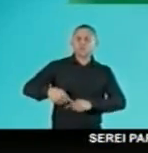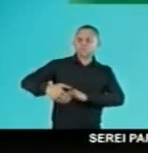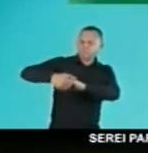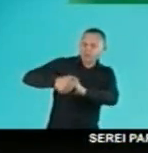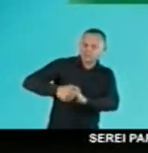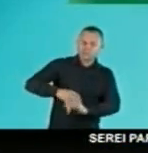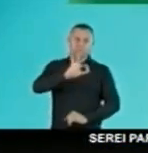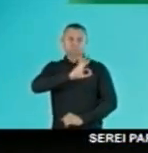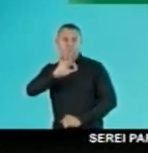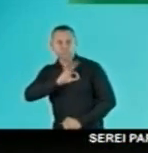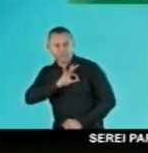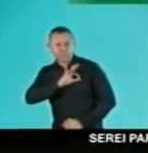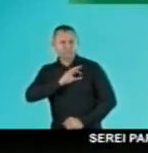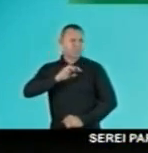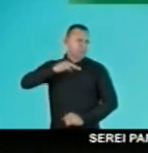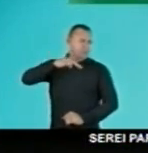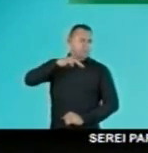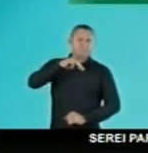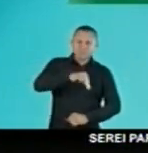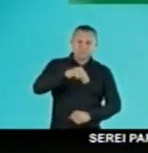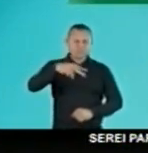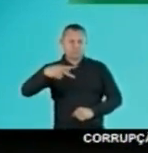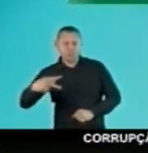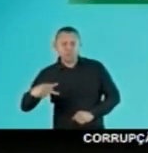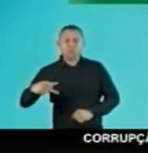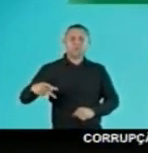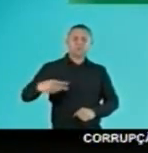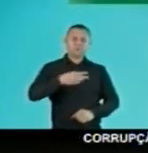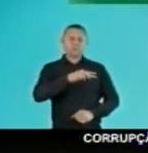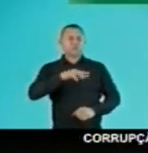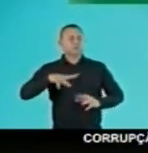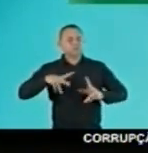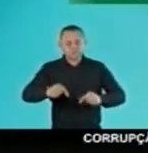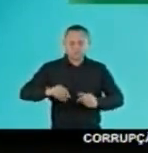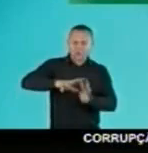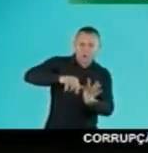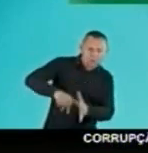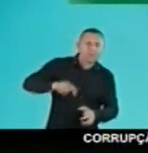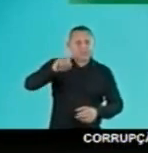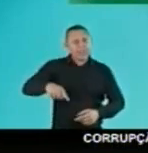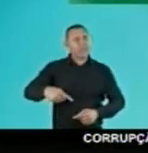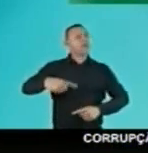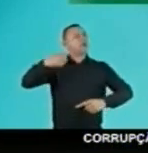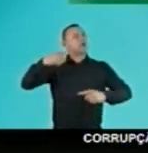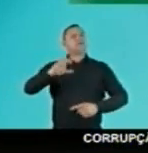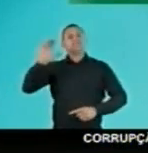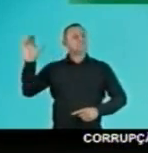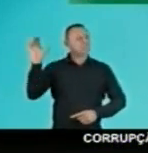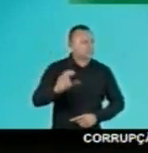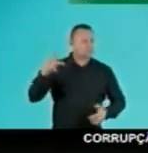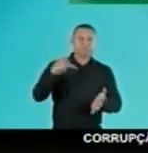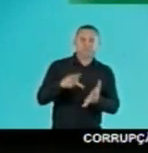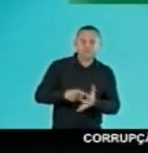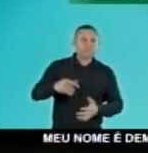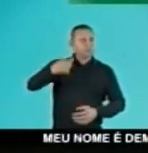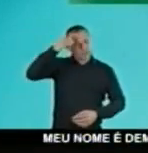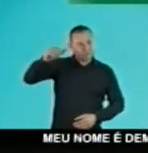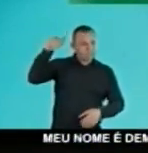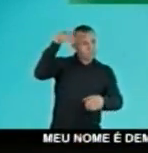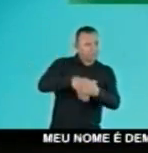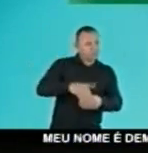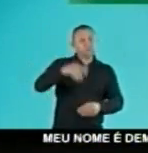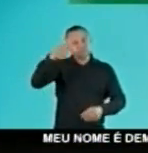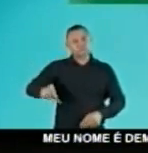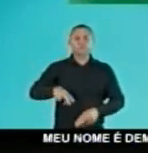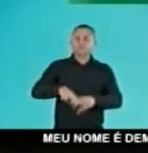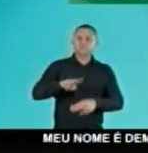parceiro da polícia, do Ministério Público e do Judiciário. Corrupção tem que ser crime hediondo. Sou contra a reeleição. Meu